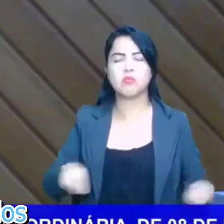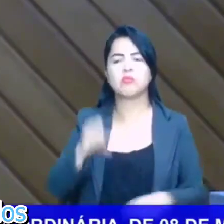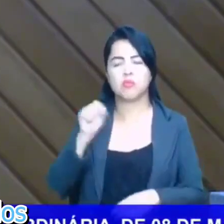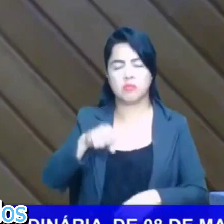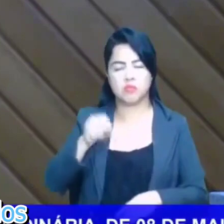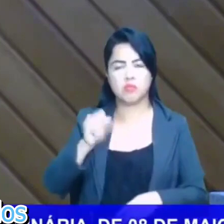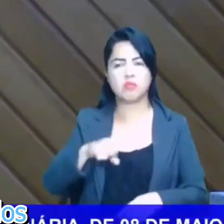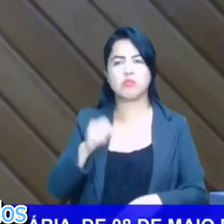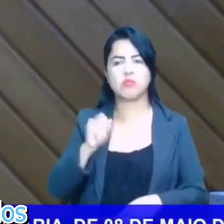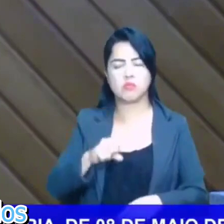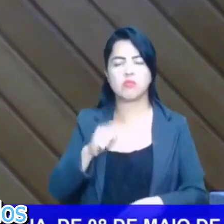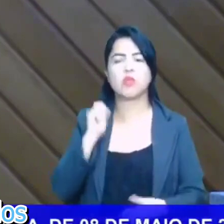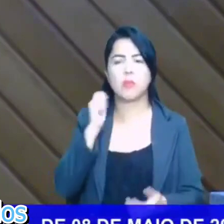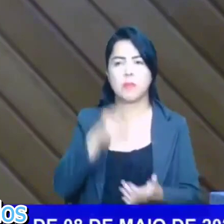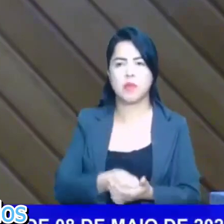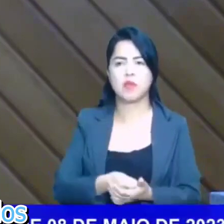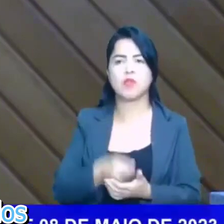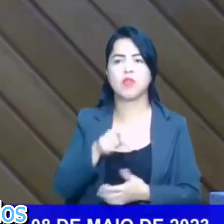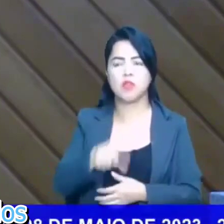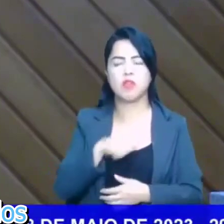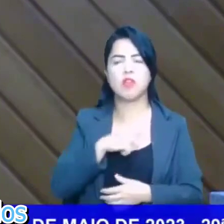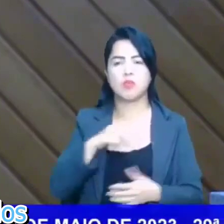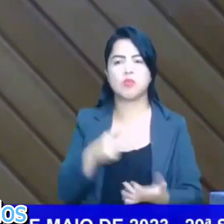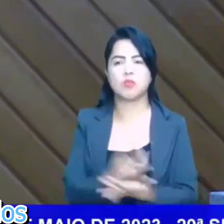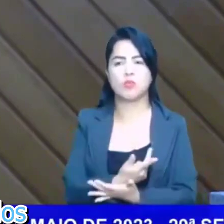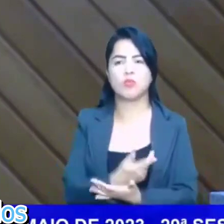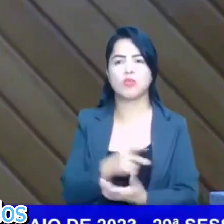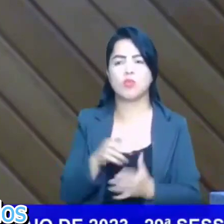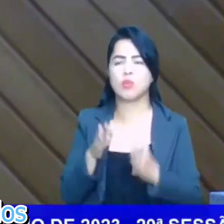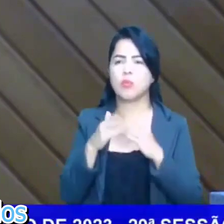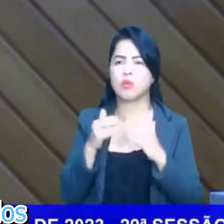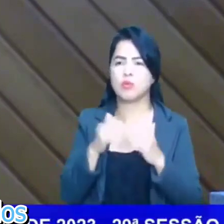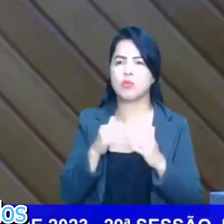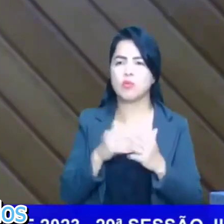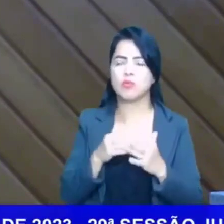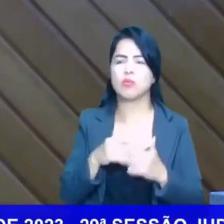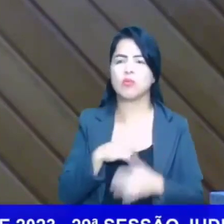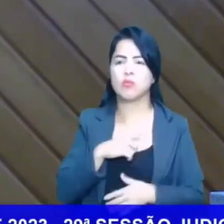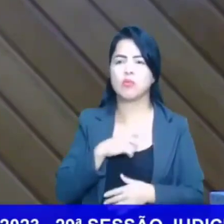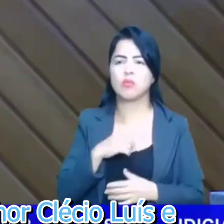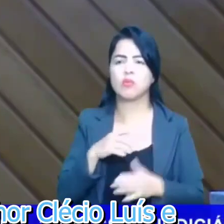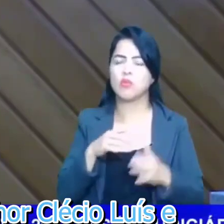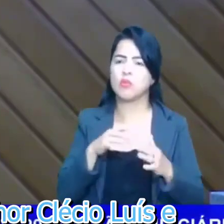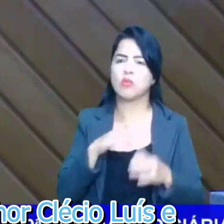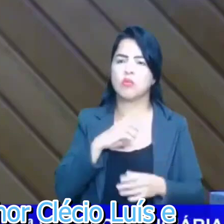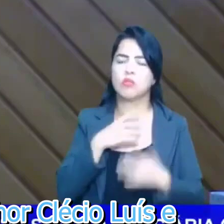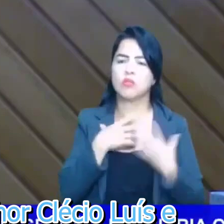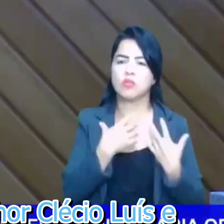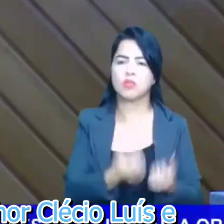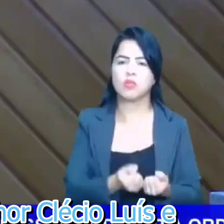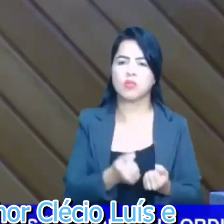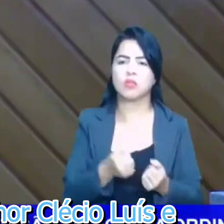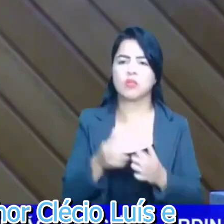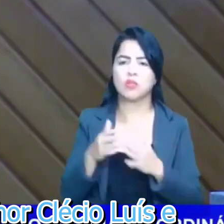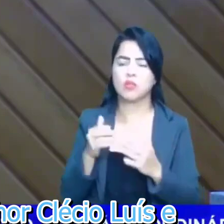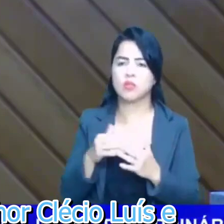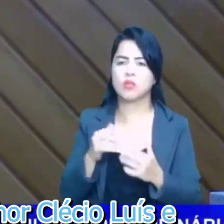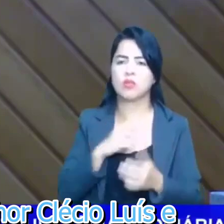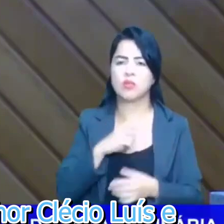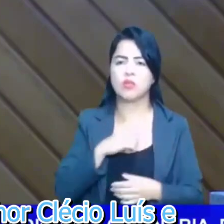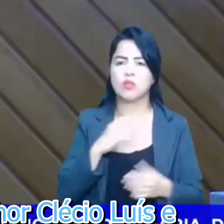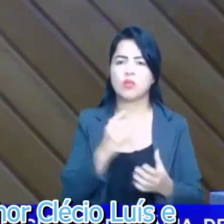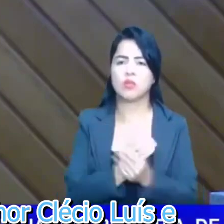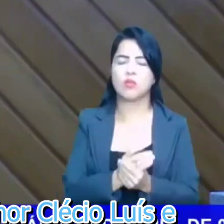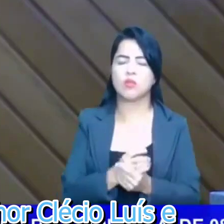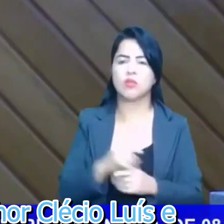ela existiu, que ela foi paga, que ela foi irregular, nós pedimos pela procedência dos pedidos, já agora, nesse momento, pela cassação